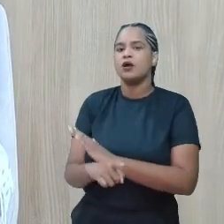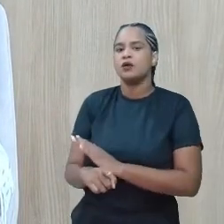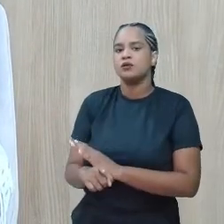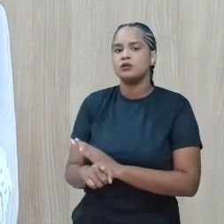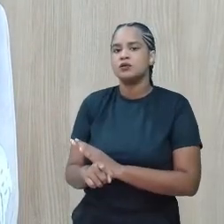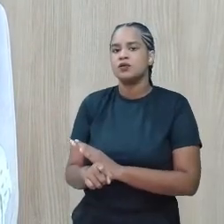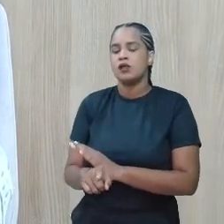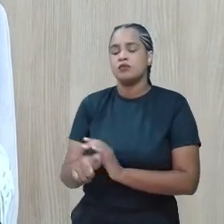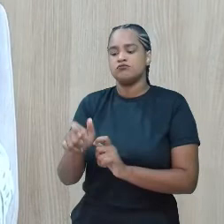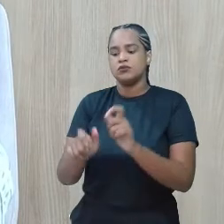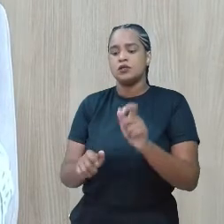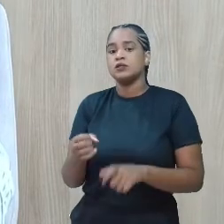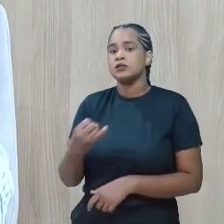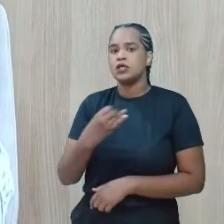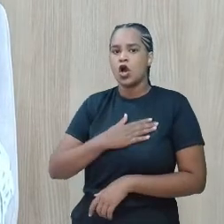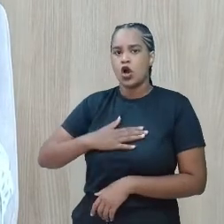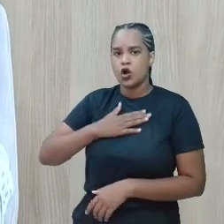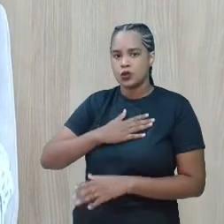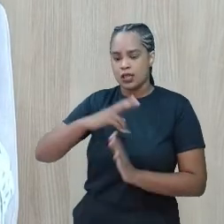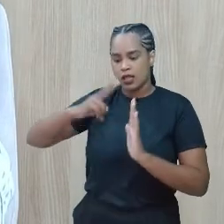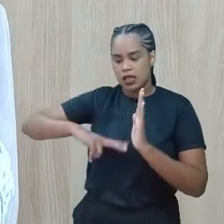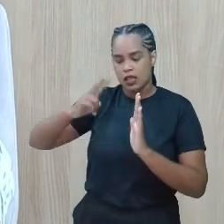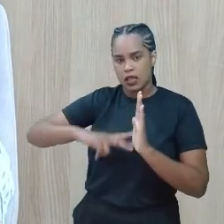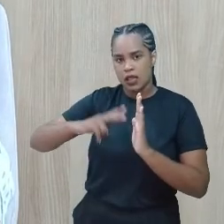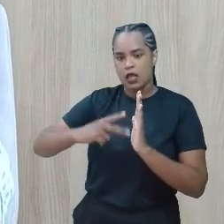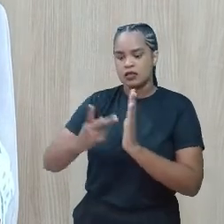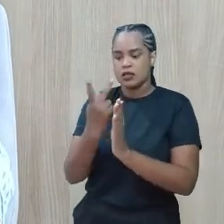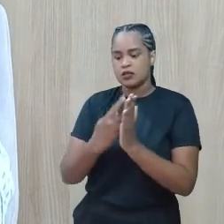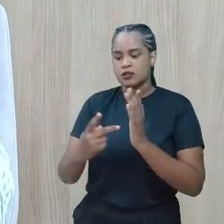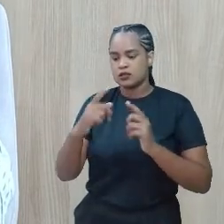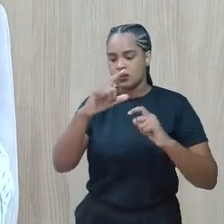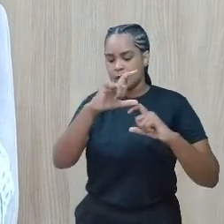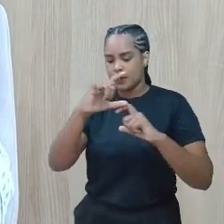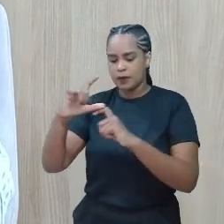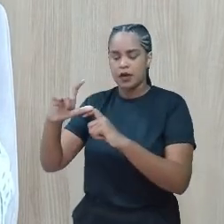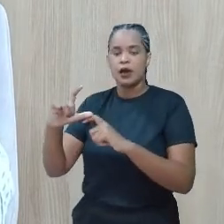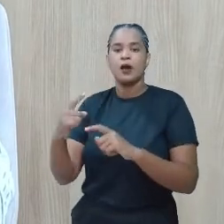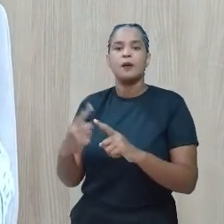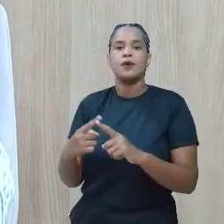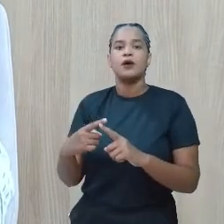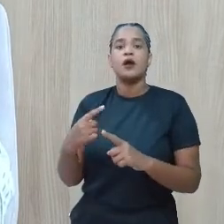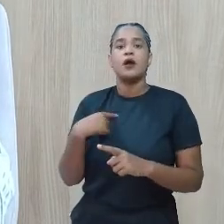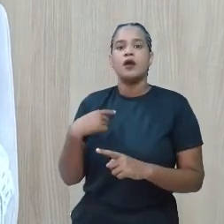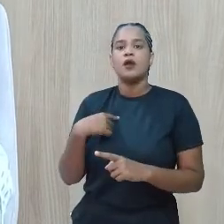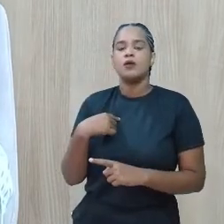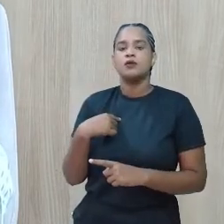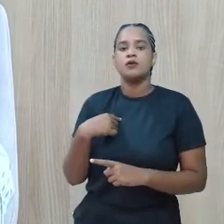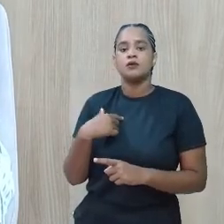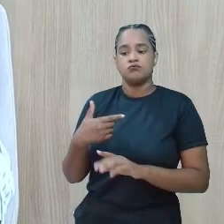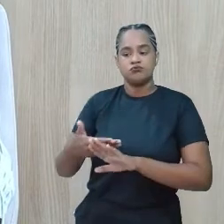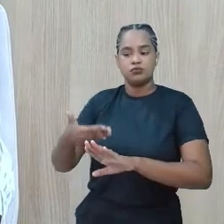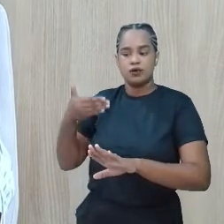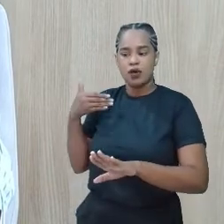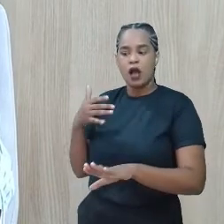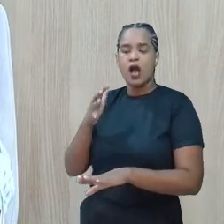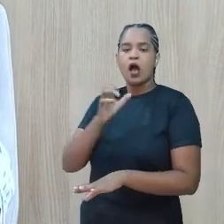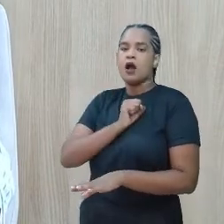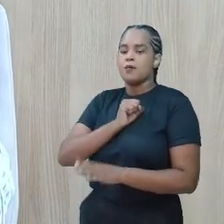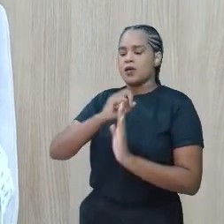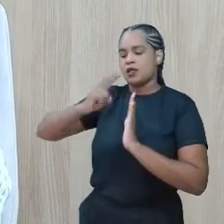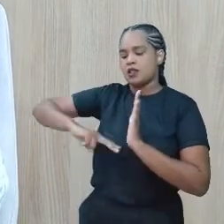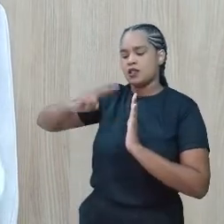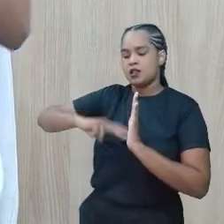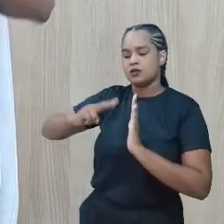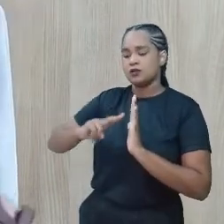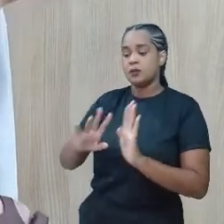meninos perguntando se eles gostavam de ler A Turma da Mônica, porque foi o que me despertou uma paixão pela leitura desde antes de eu saber